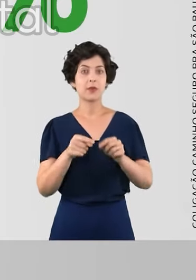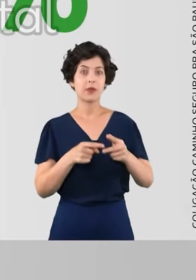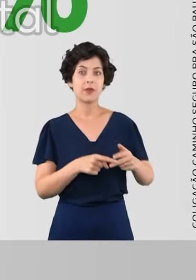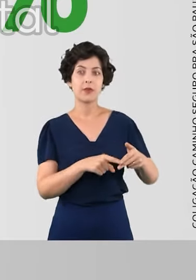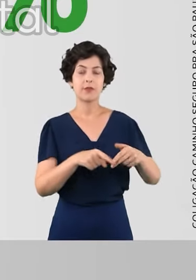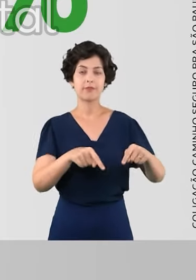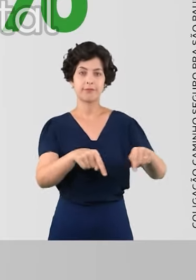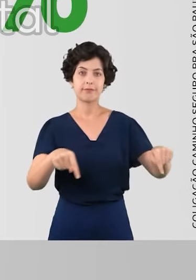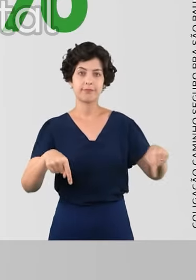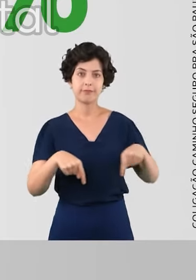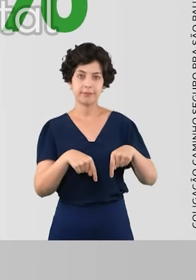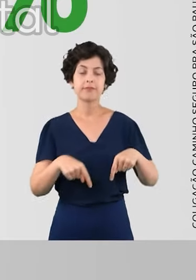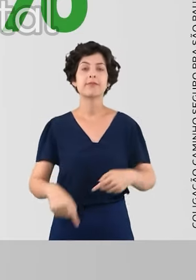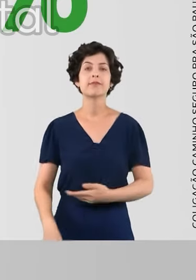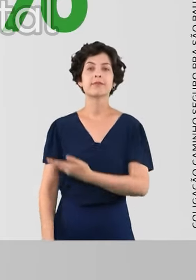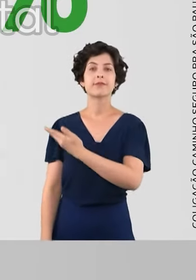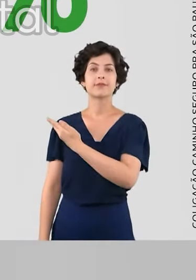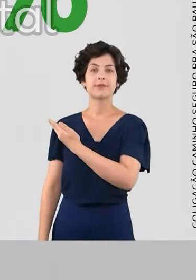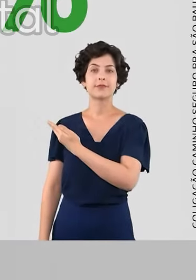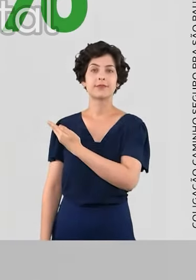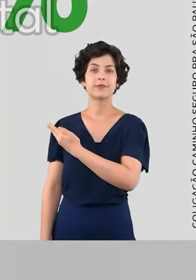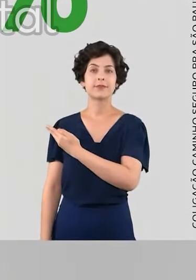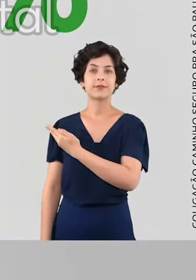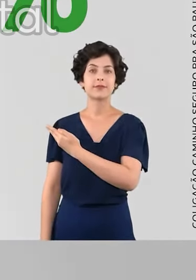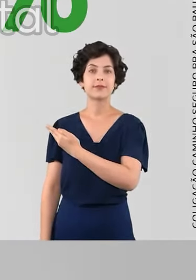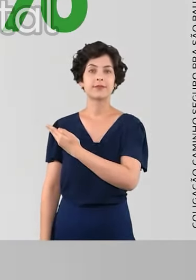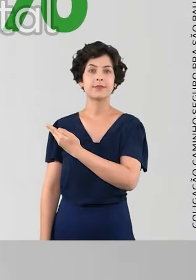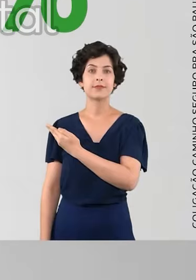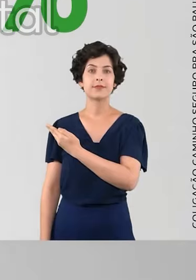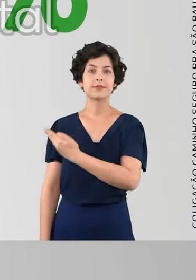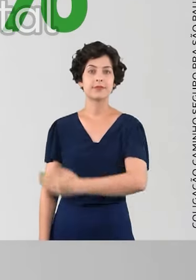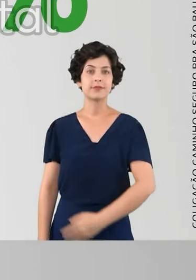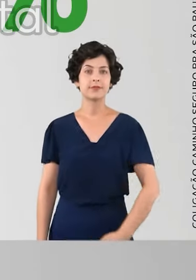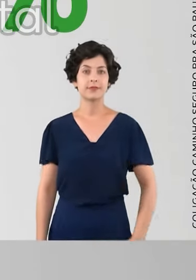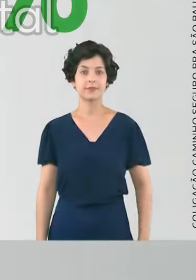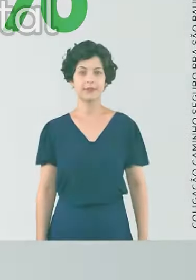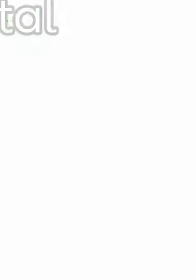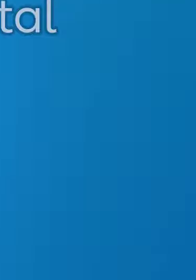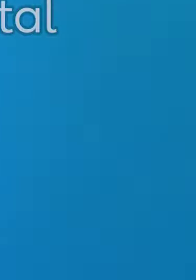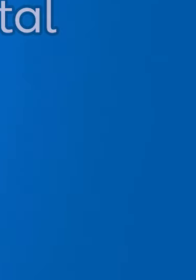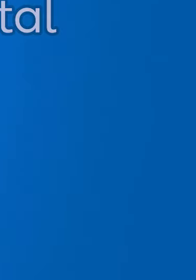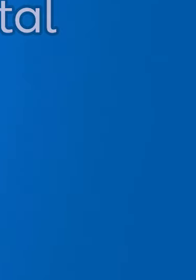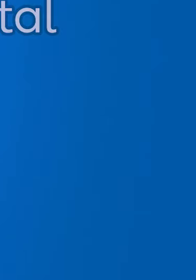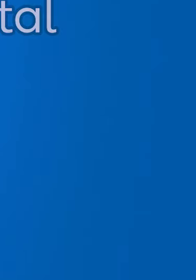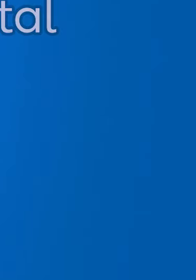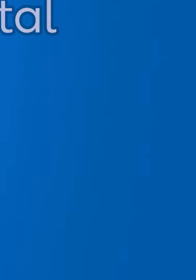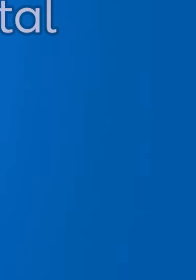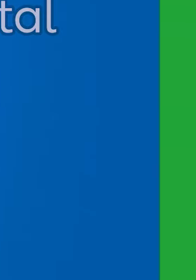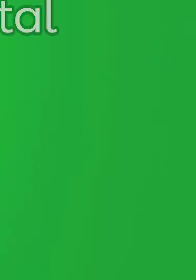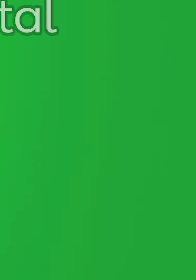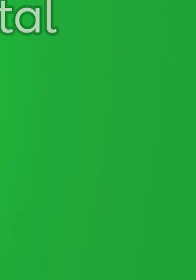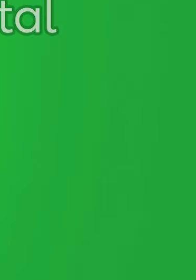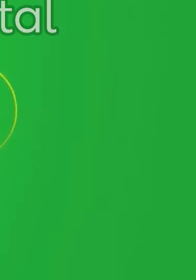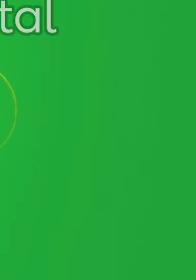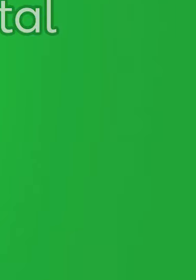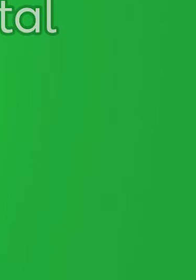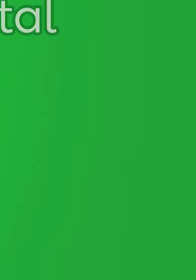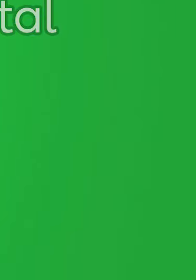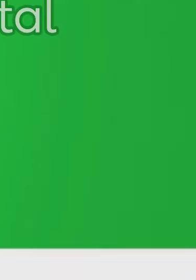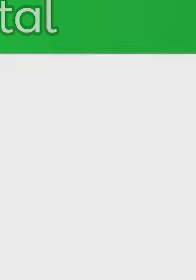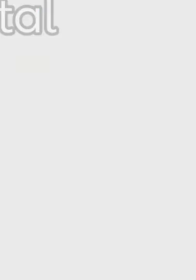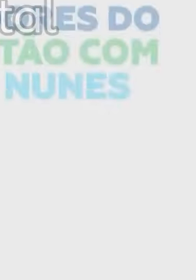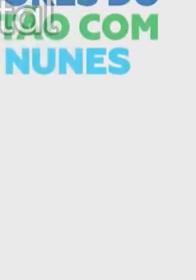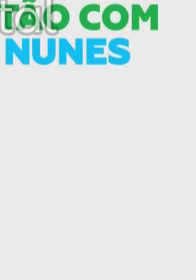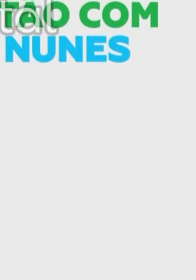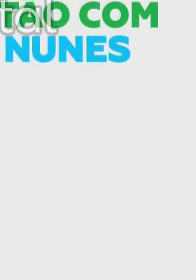reforma latifundiária. Meu número é 7170. Isso não pode parar. Isso é caminho